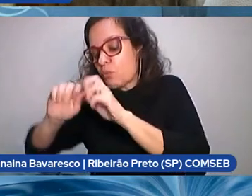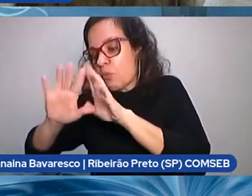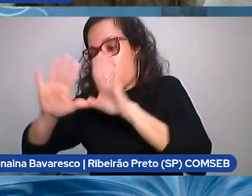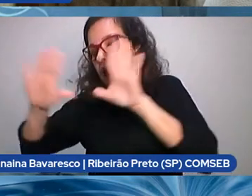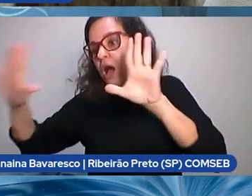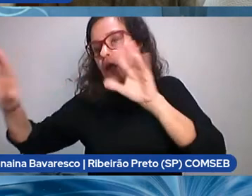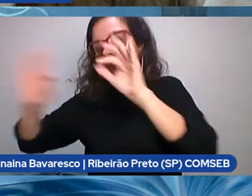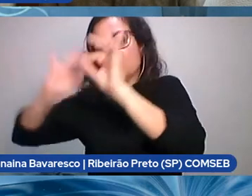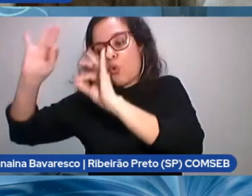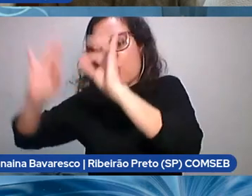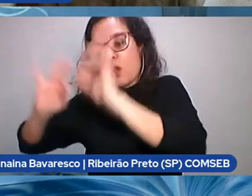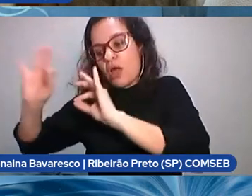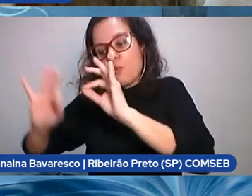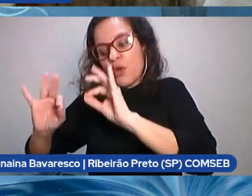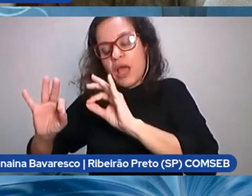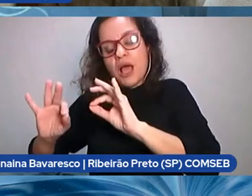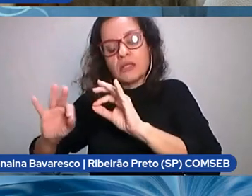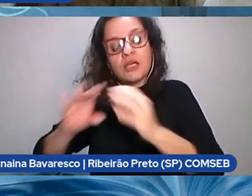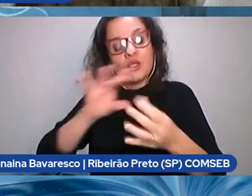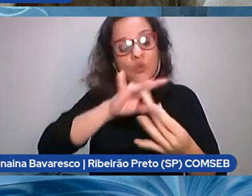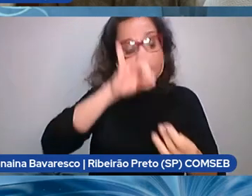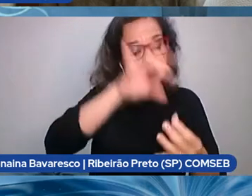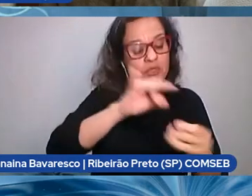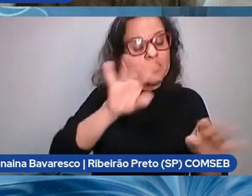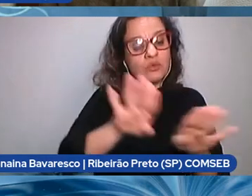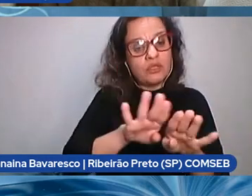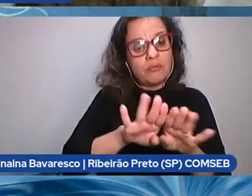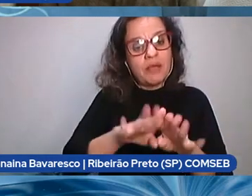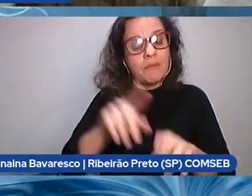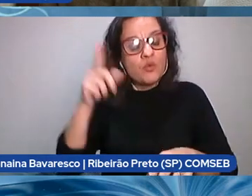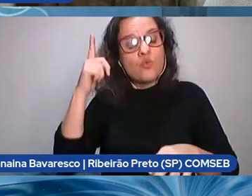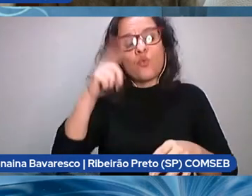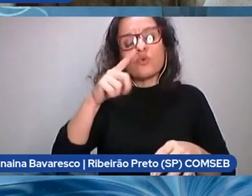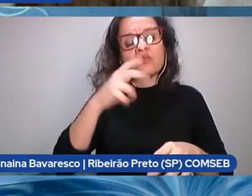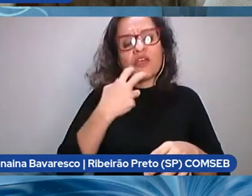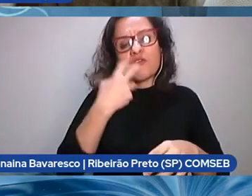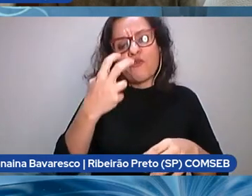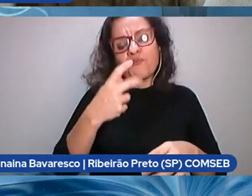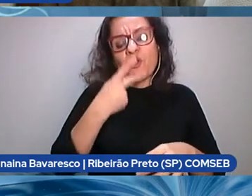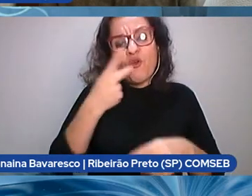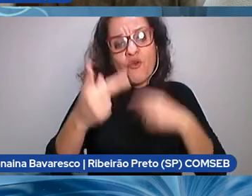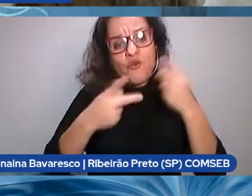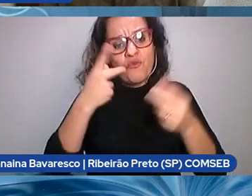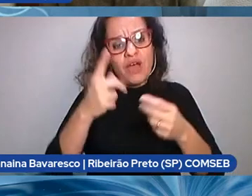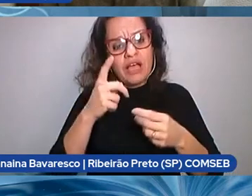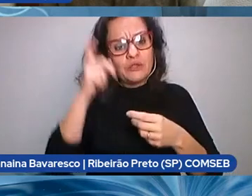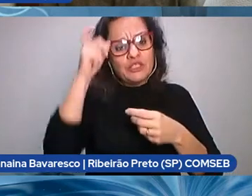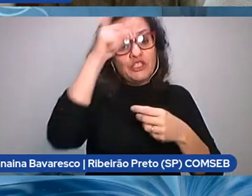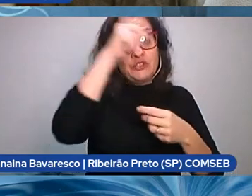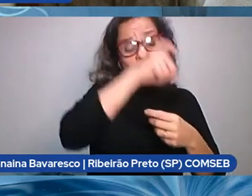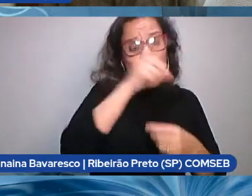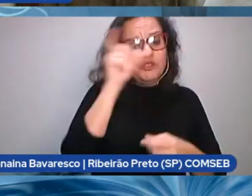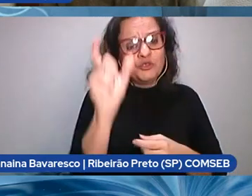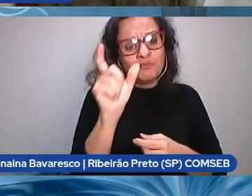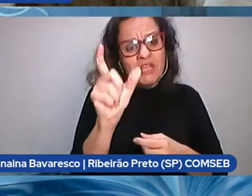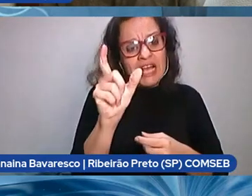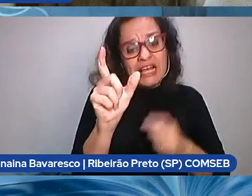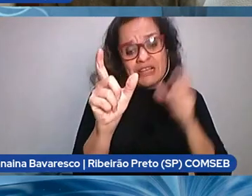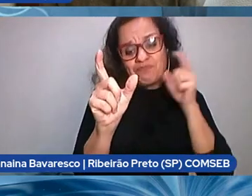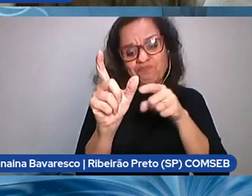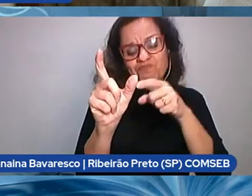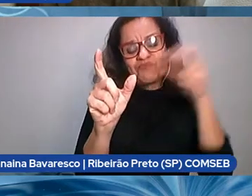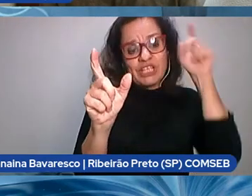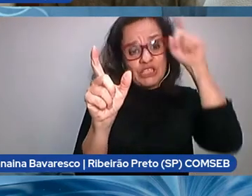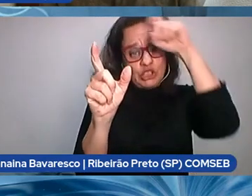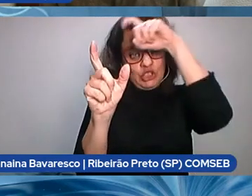ali. Então, são coisas distintas. Então, a gente não consegue. É o que eu digo, a dificuldade que tem das palavras É muito difícil a